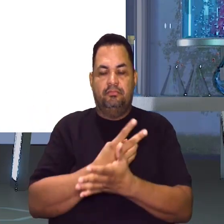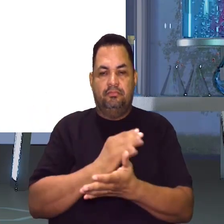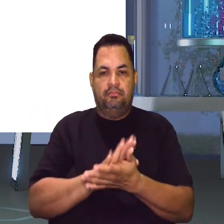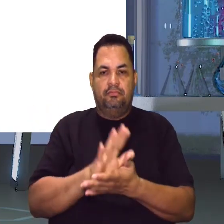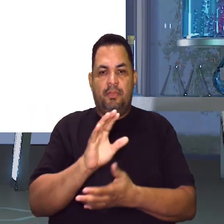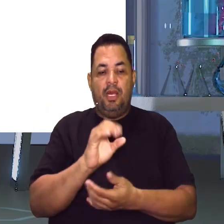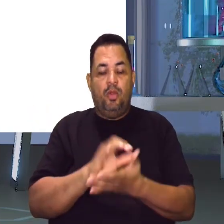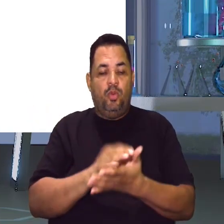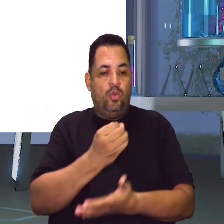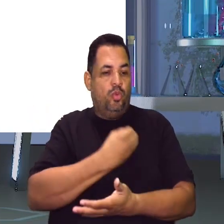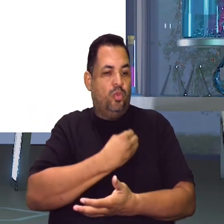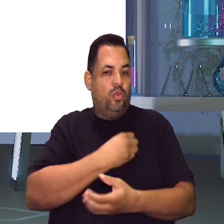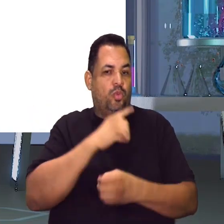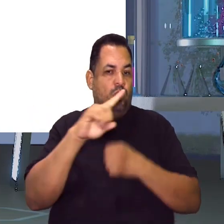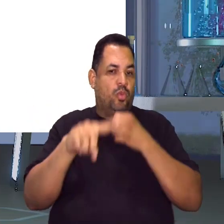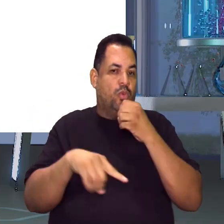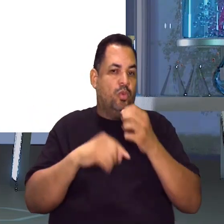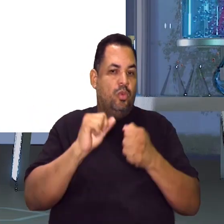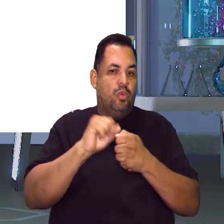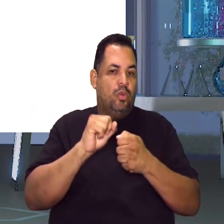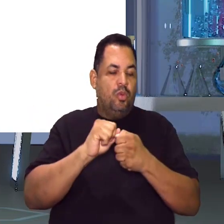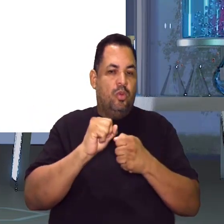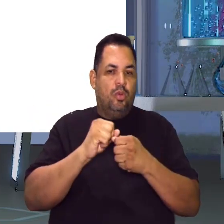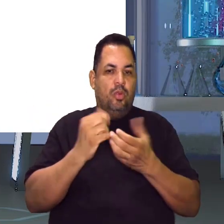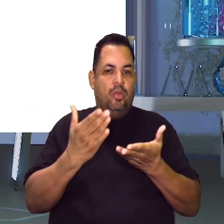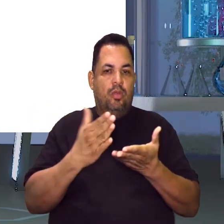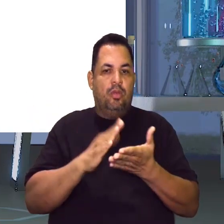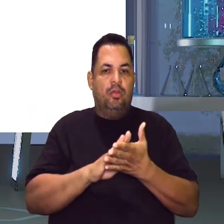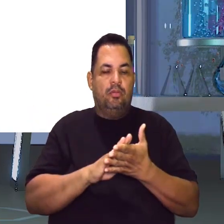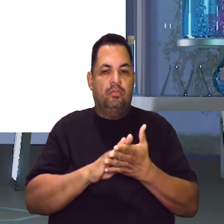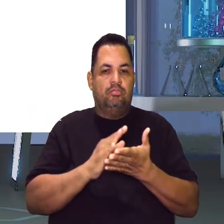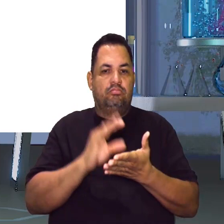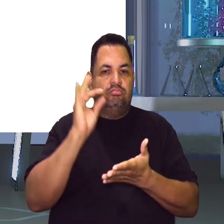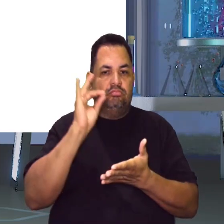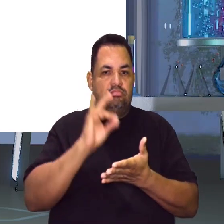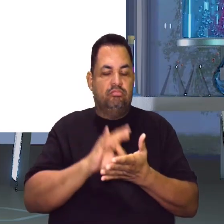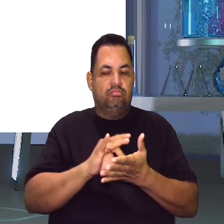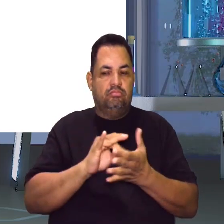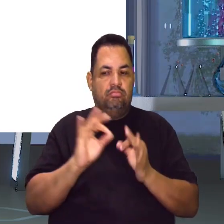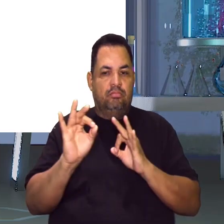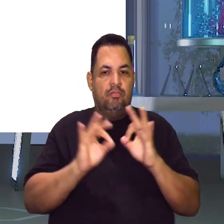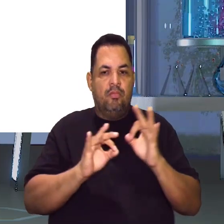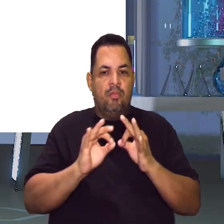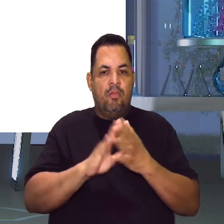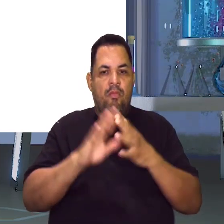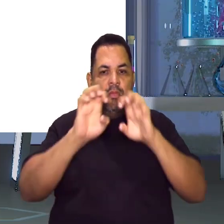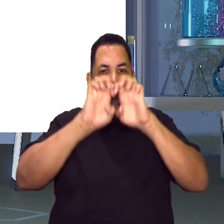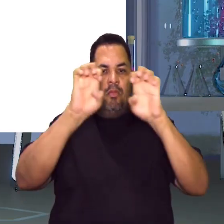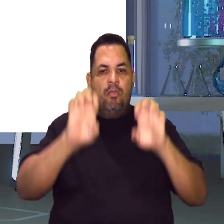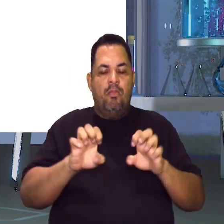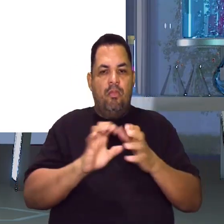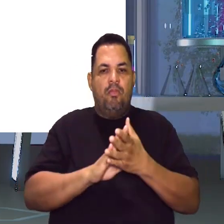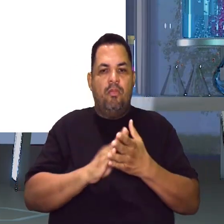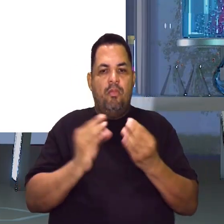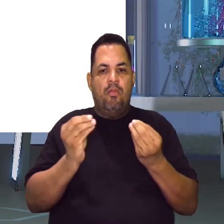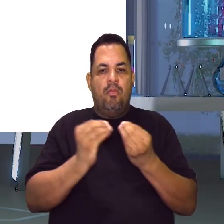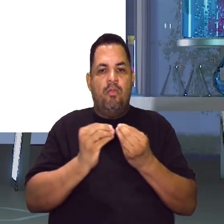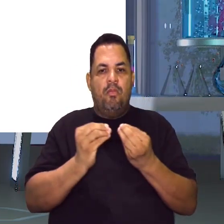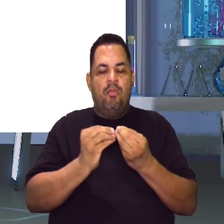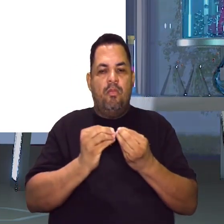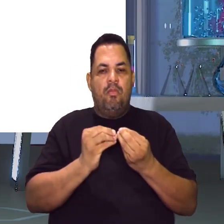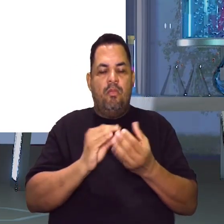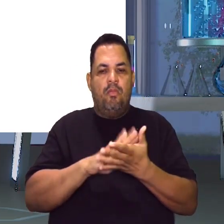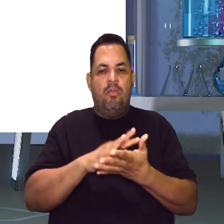pega o número atômico de cada átomo, faz a distribuição e vai confirmar que a estrutura molecular